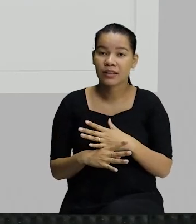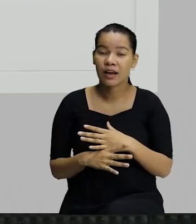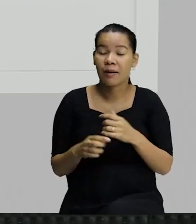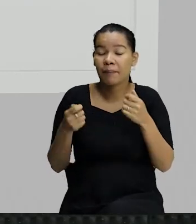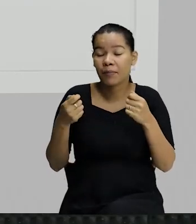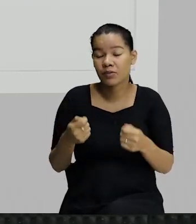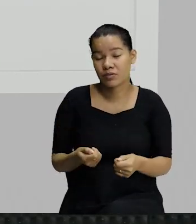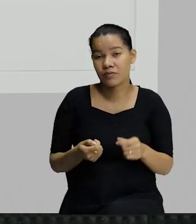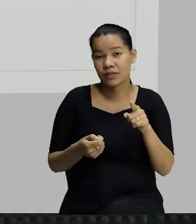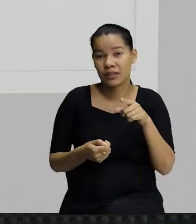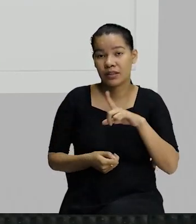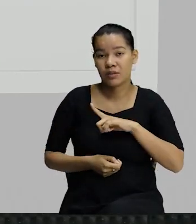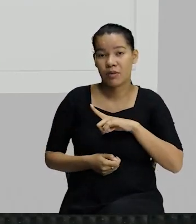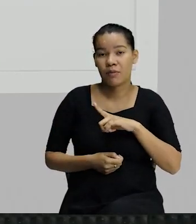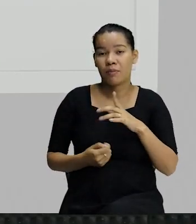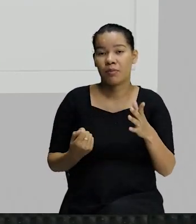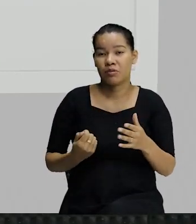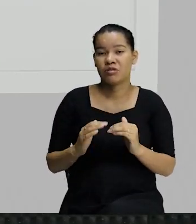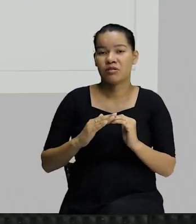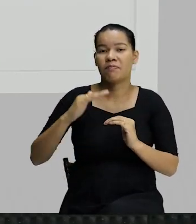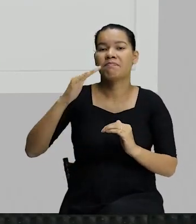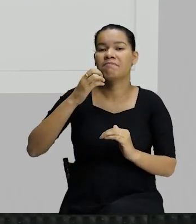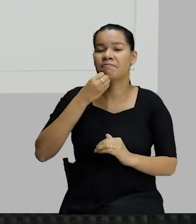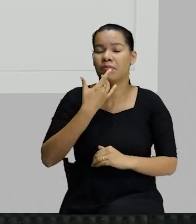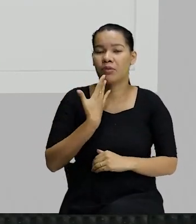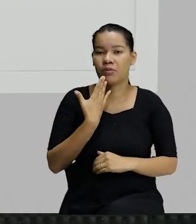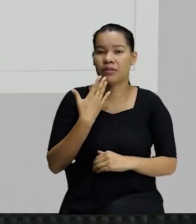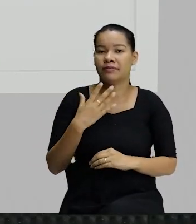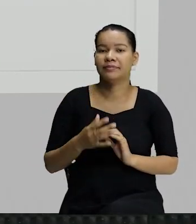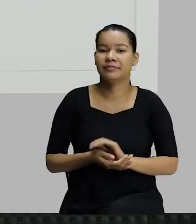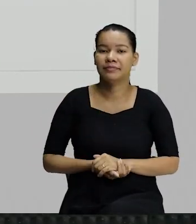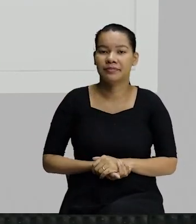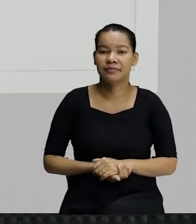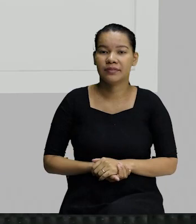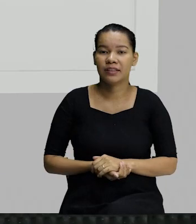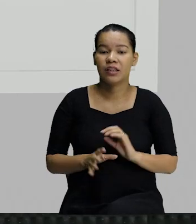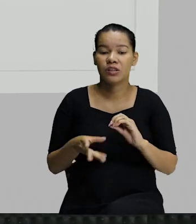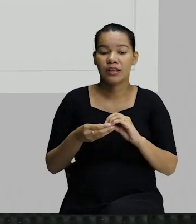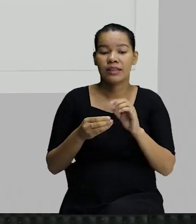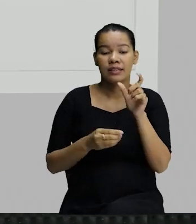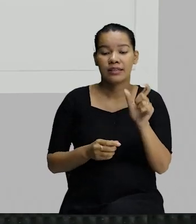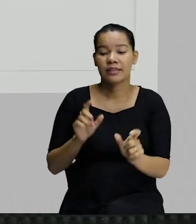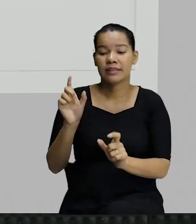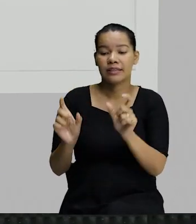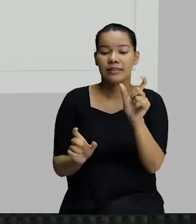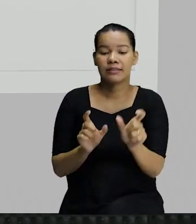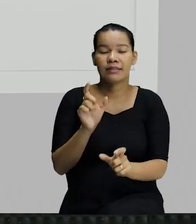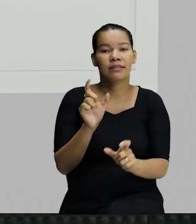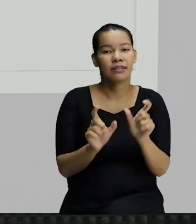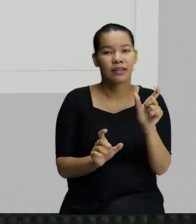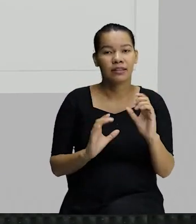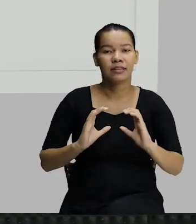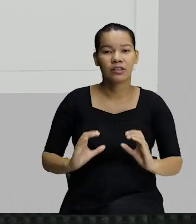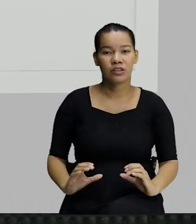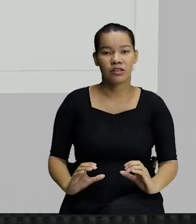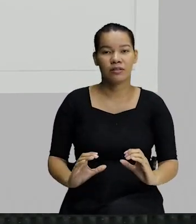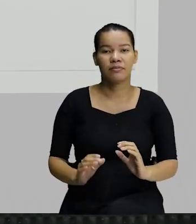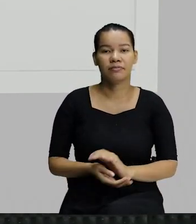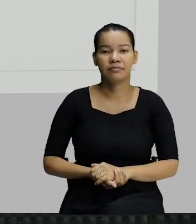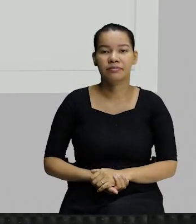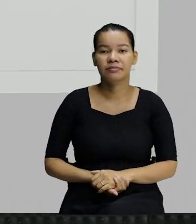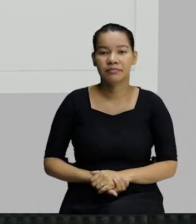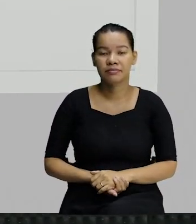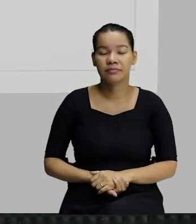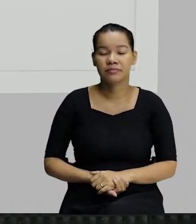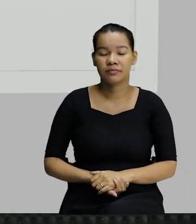polis de alto padrão. Olha que coisa legal dentro da construção da cidadania participativa, que nós temos uma aula aqui sobre